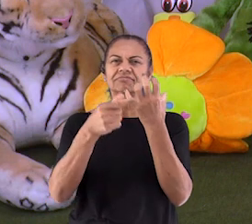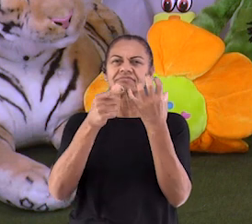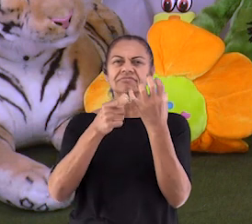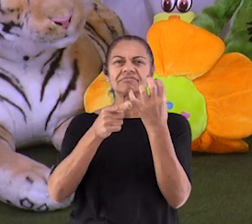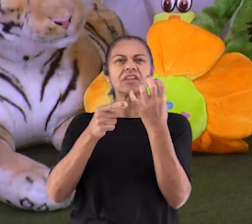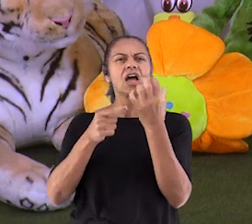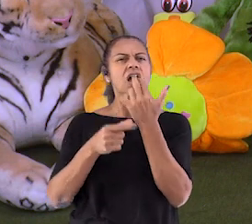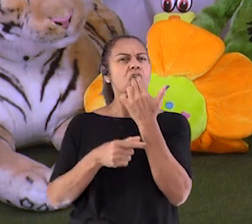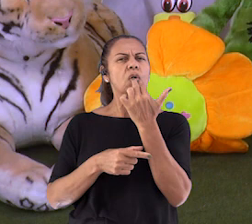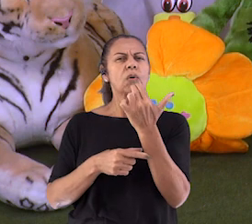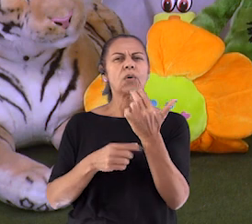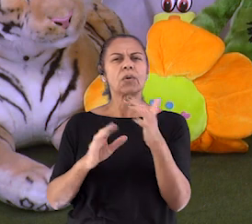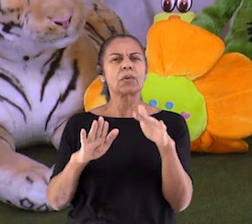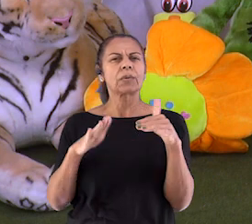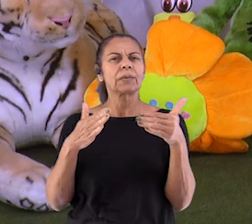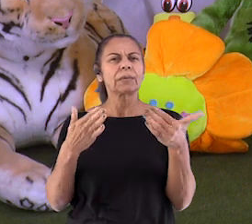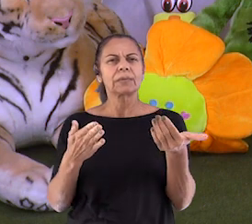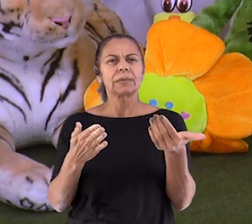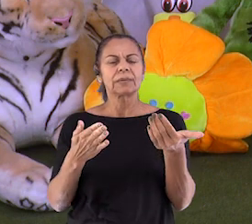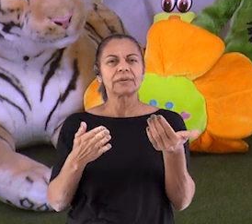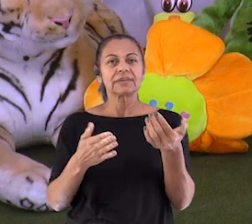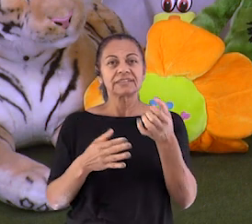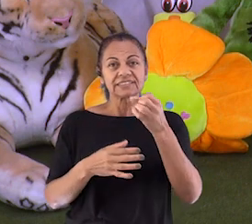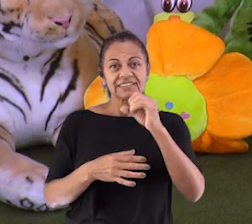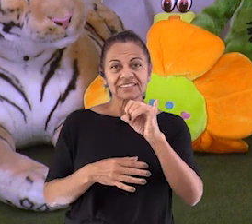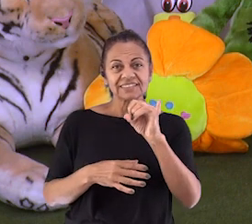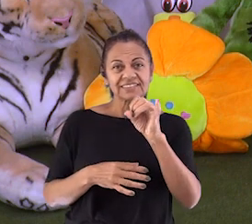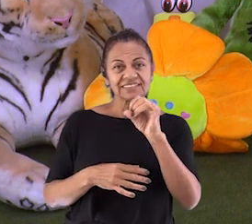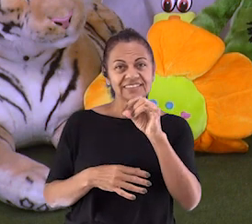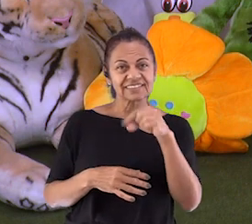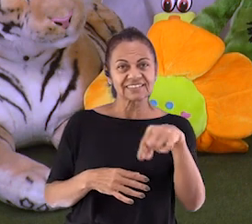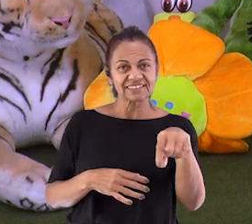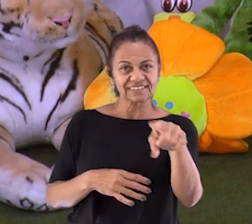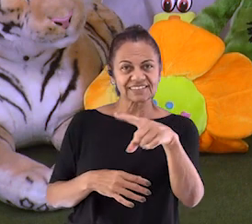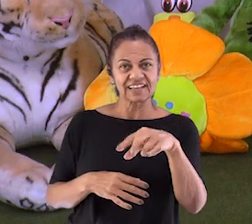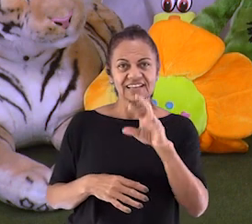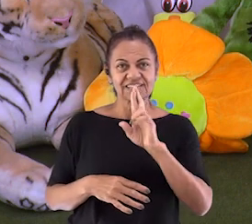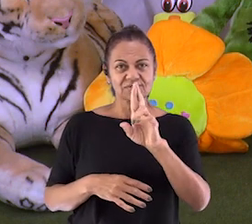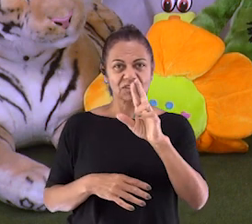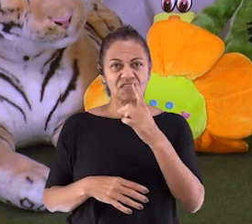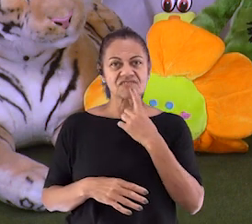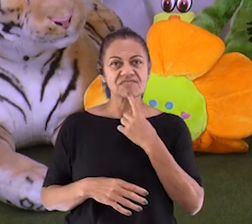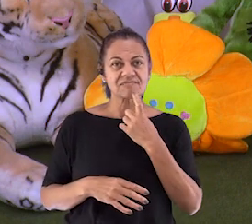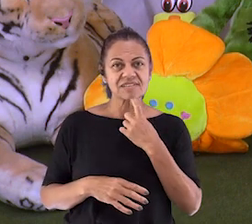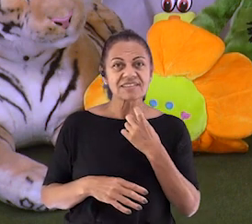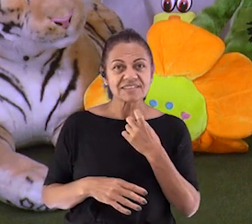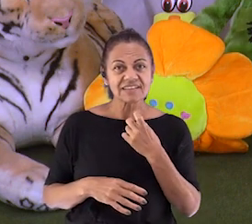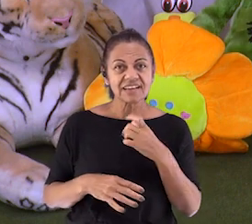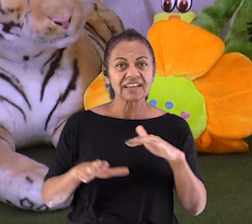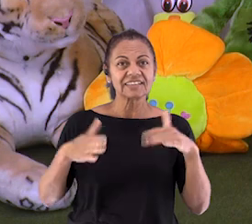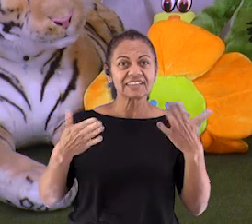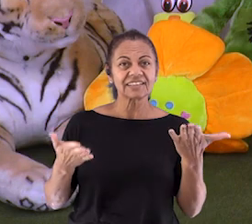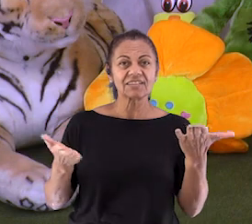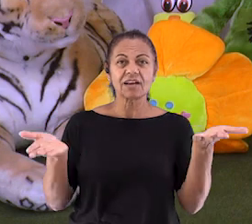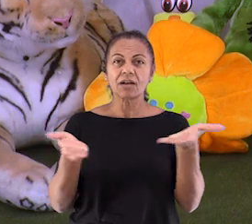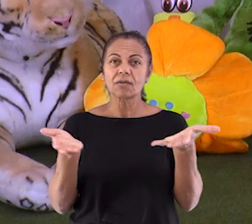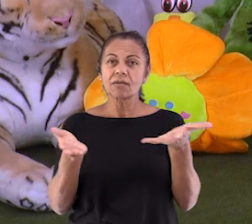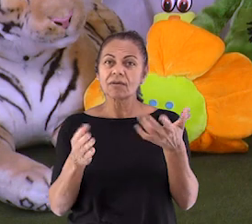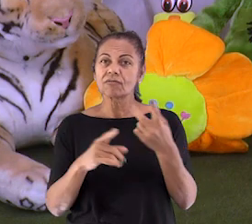dessa flor? Acertou quem respondeu vermelho. Então vamos procurar um objeto